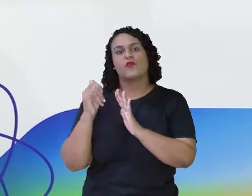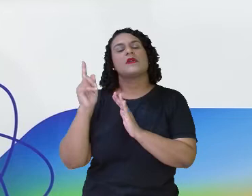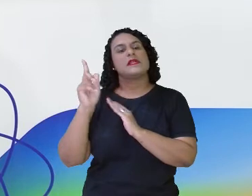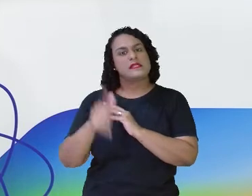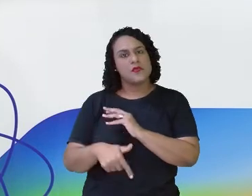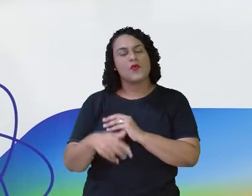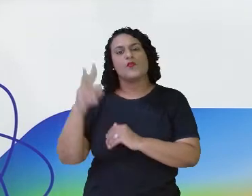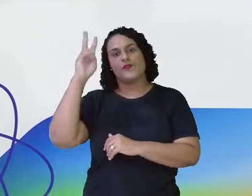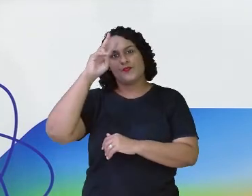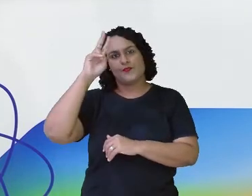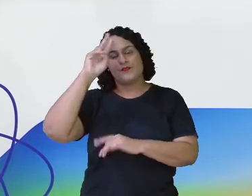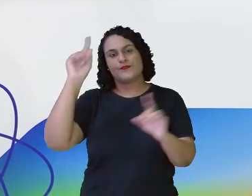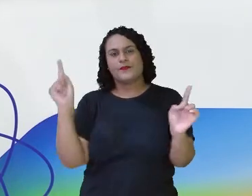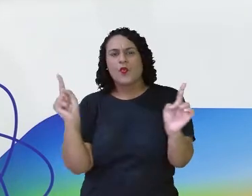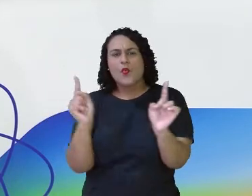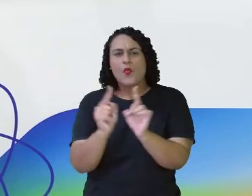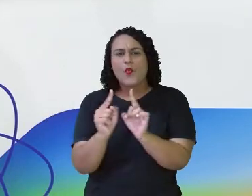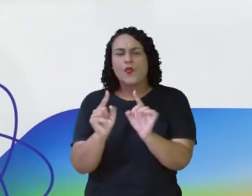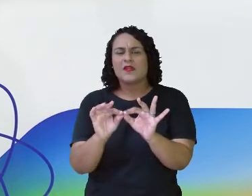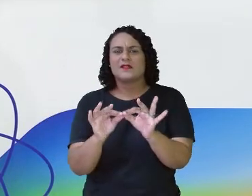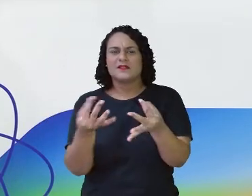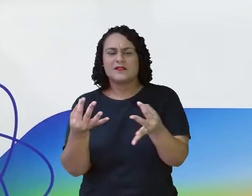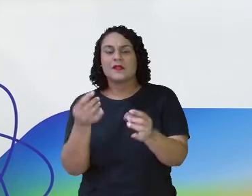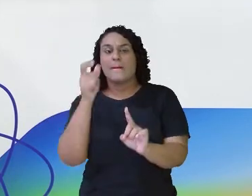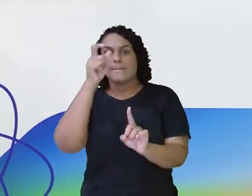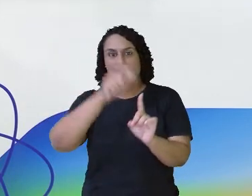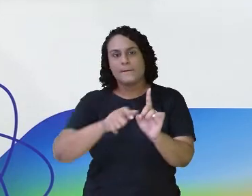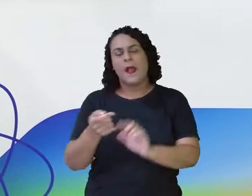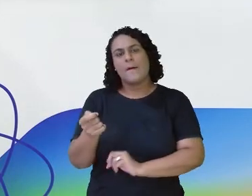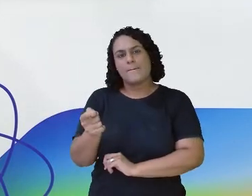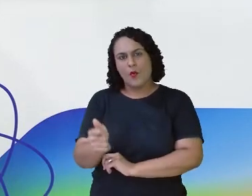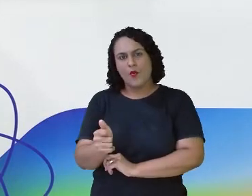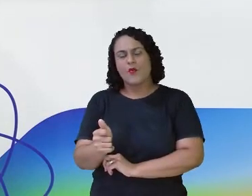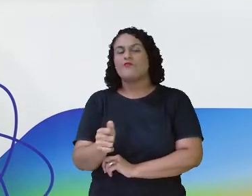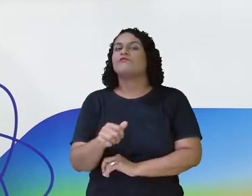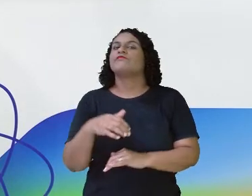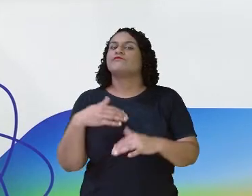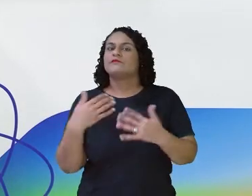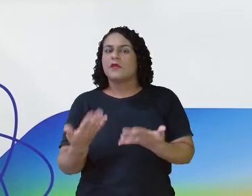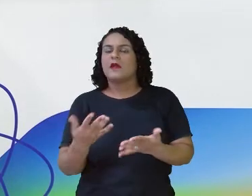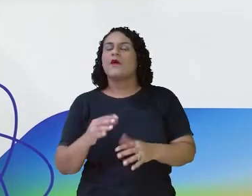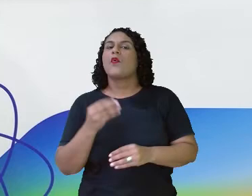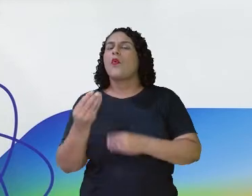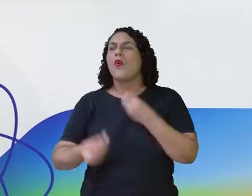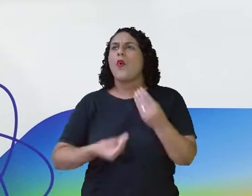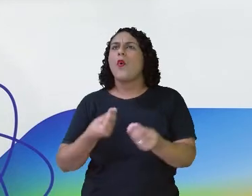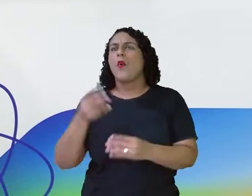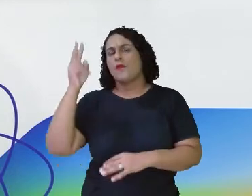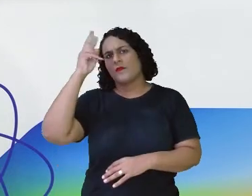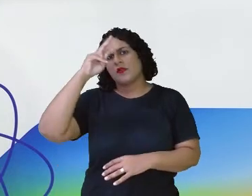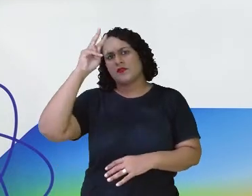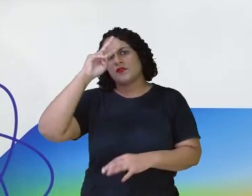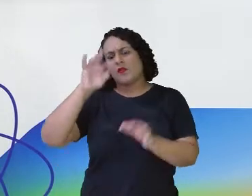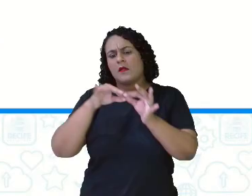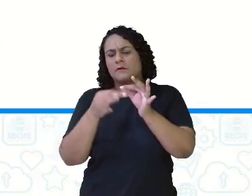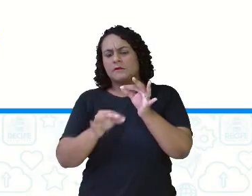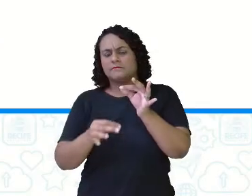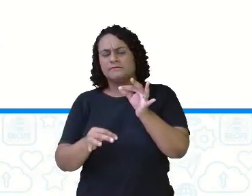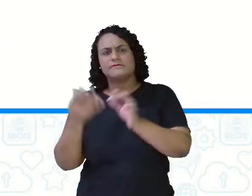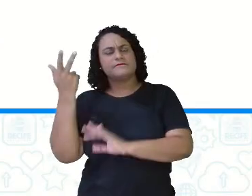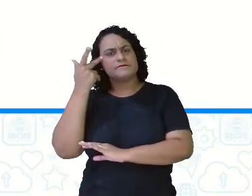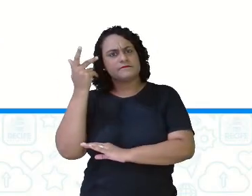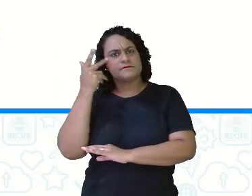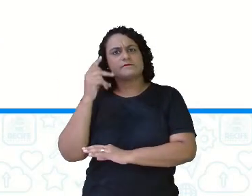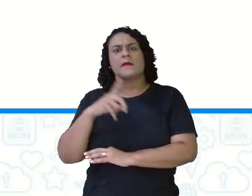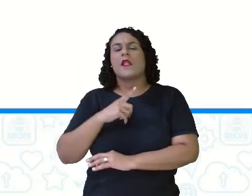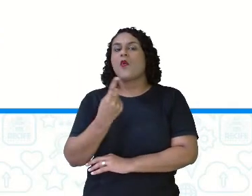histórias curtas, poucas personagens. Então, ela vai se desenvolver ali de uma história. Geralmente, o conto ele tem apenas